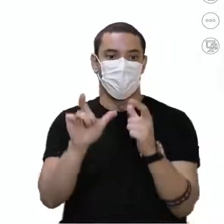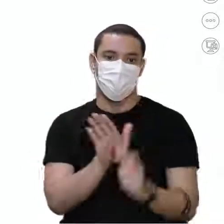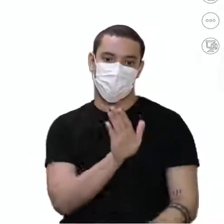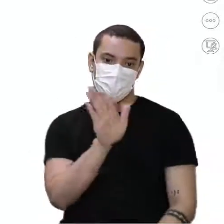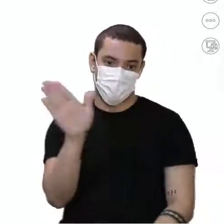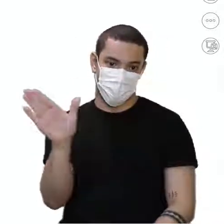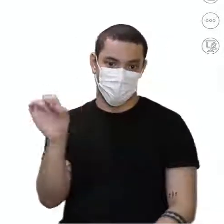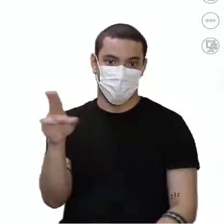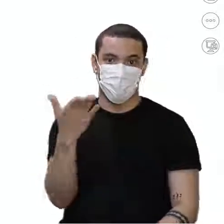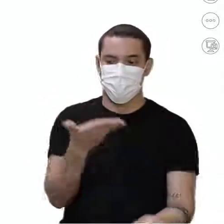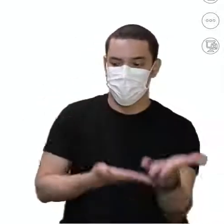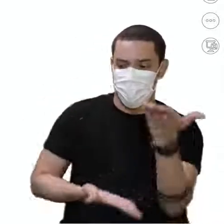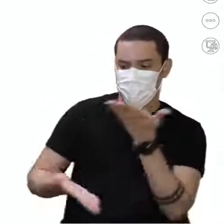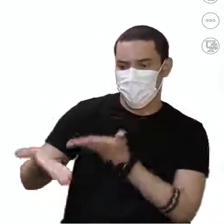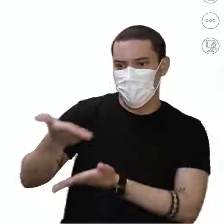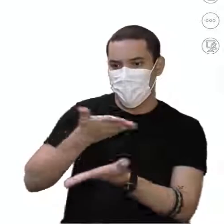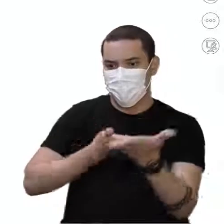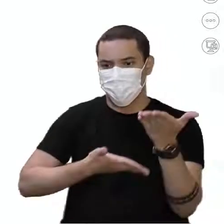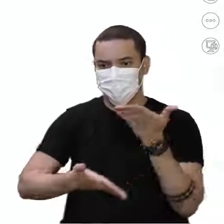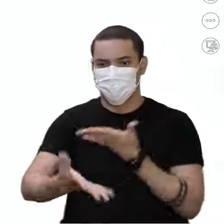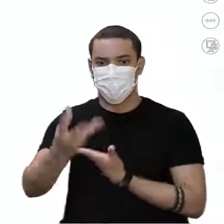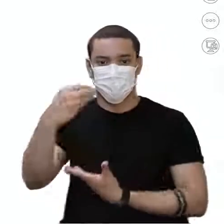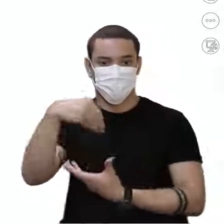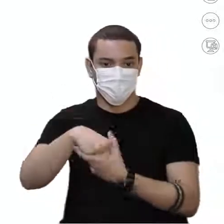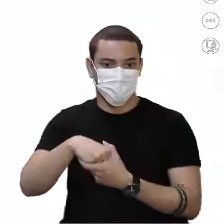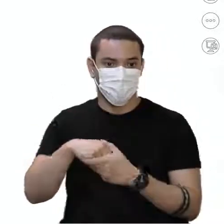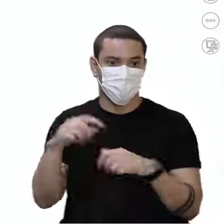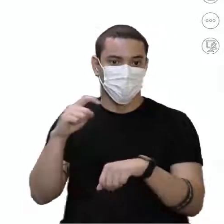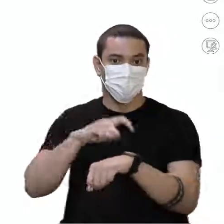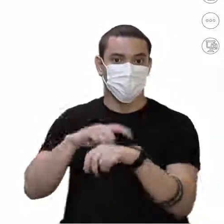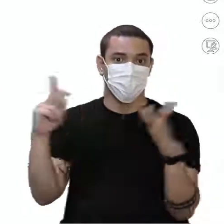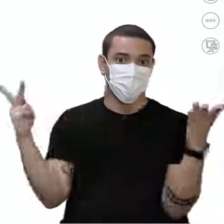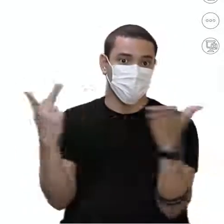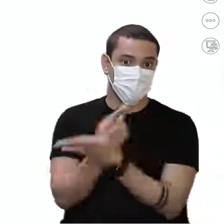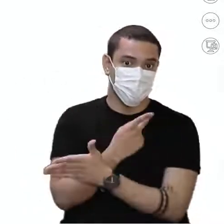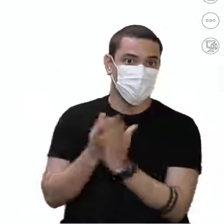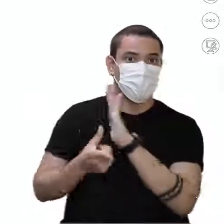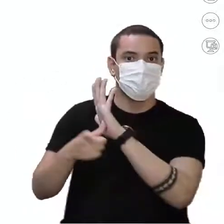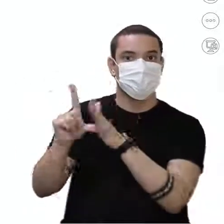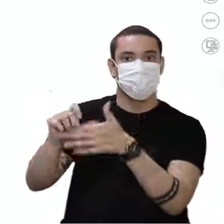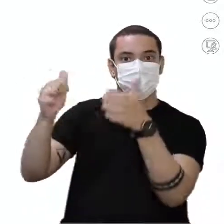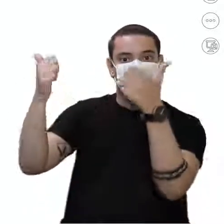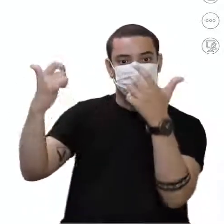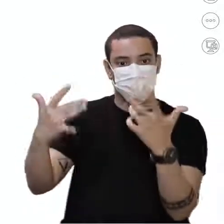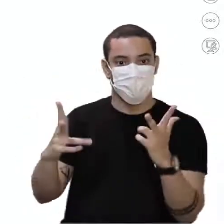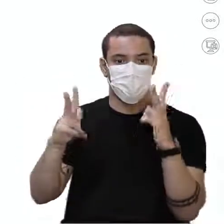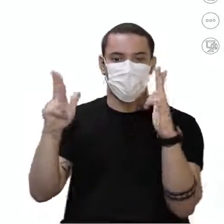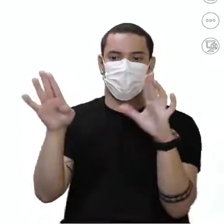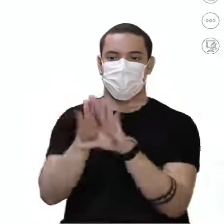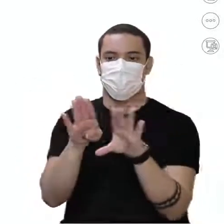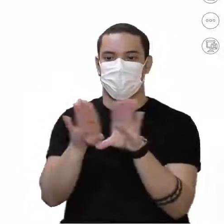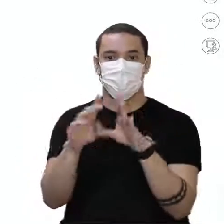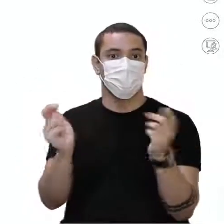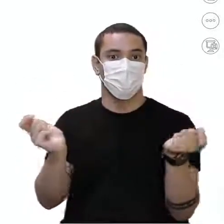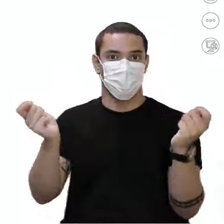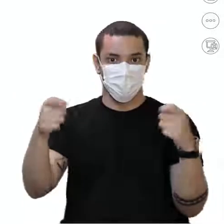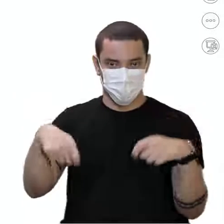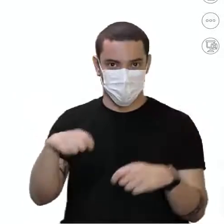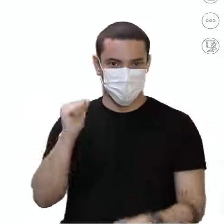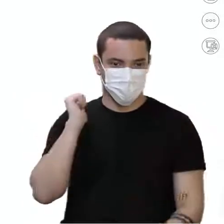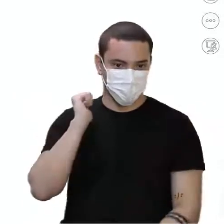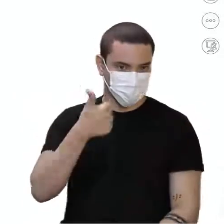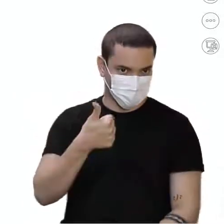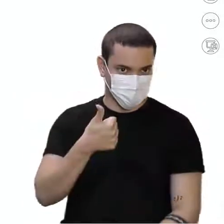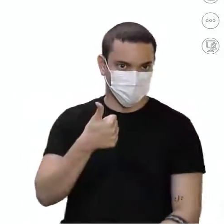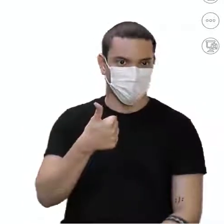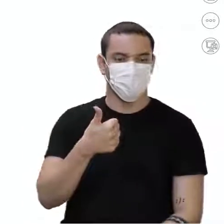está envolvido em uma determinada situation, como eu falei lá, uma situação também, certo?